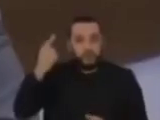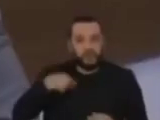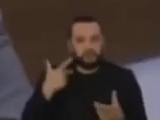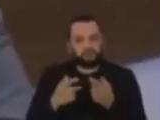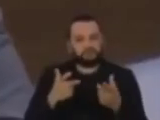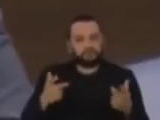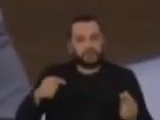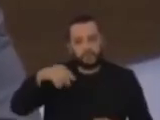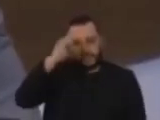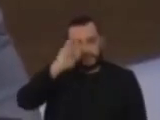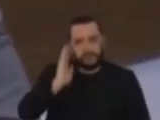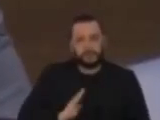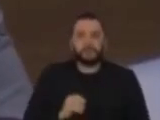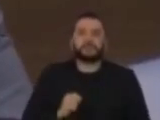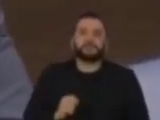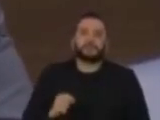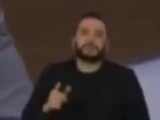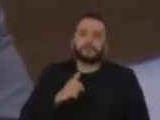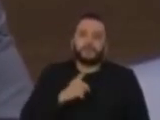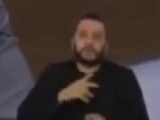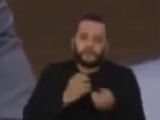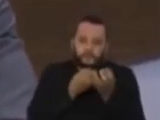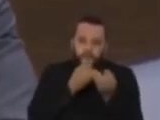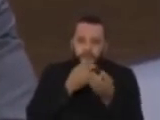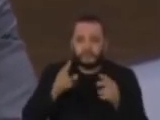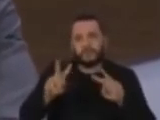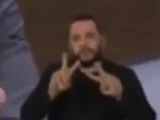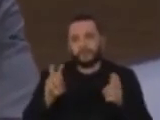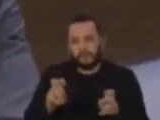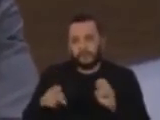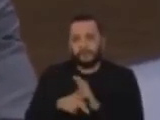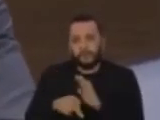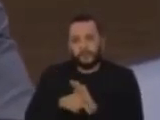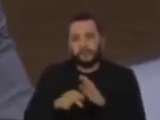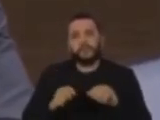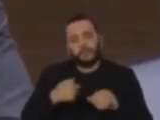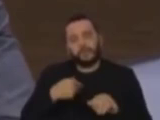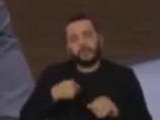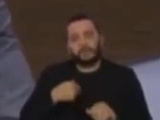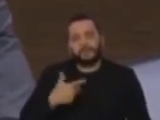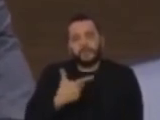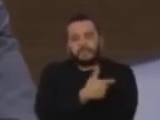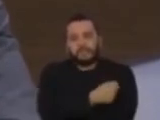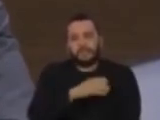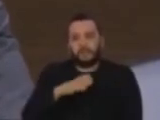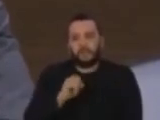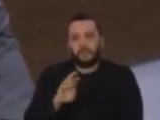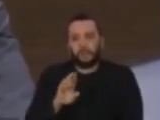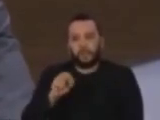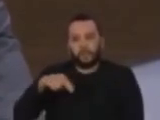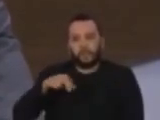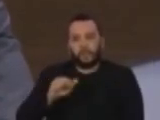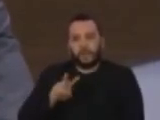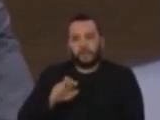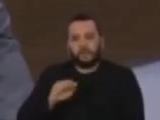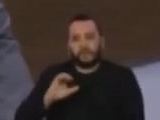e na divulgação dos dados sobre a Corona vaca tanto o senhor quanto o Instituto Butantan repetidamente